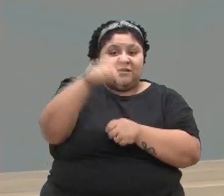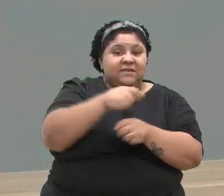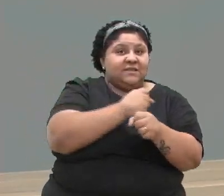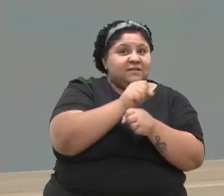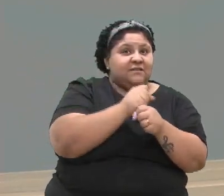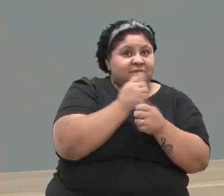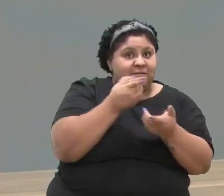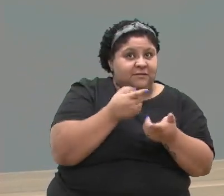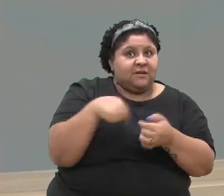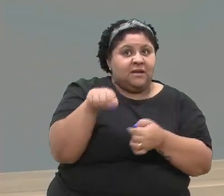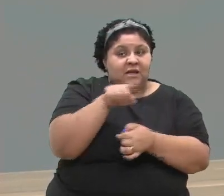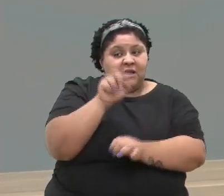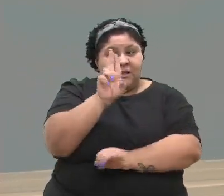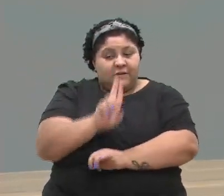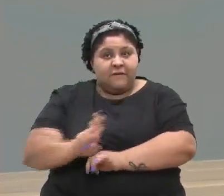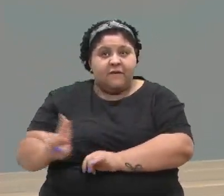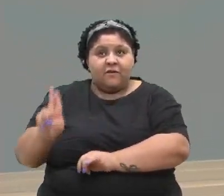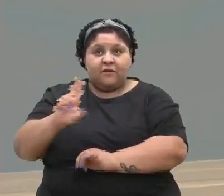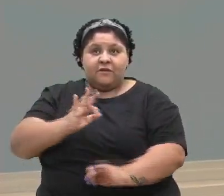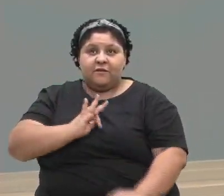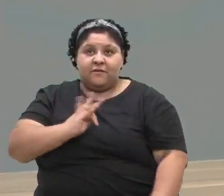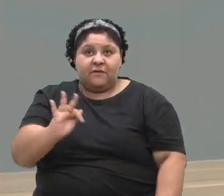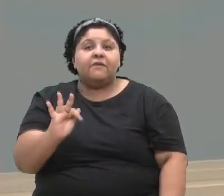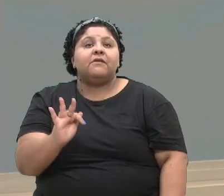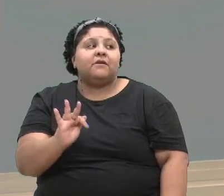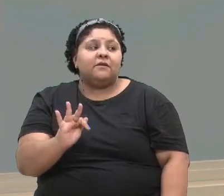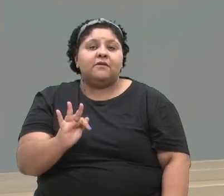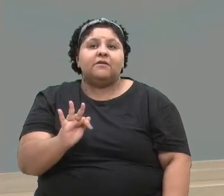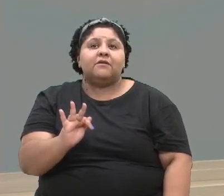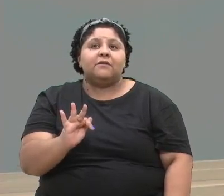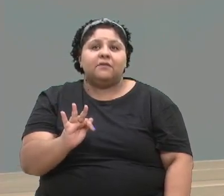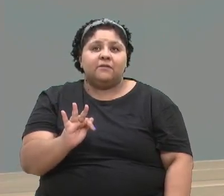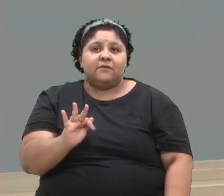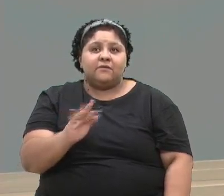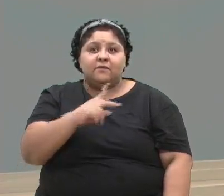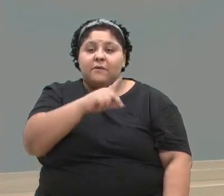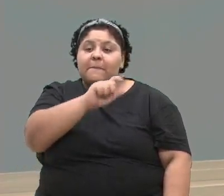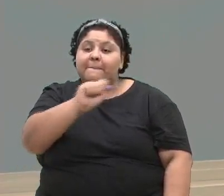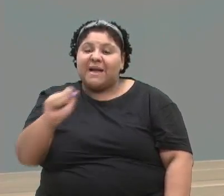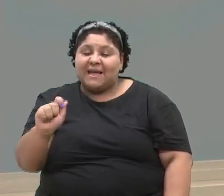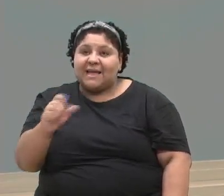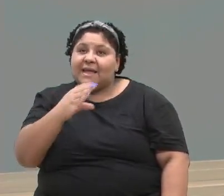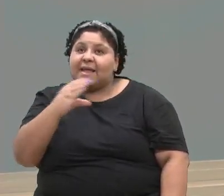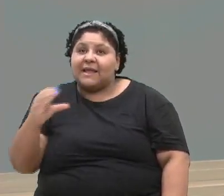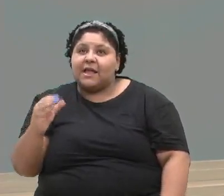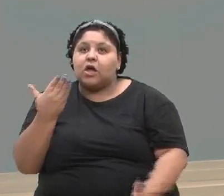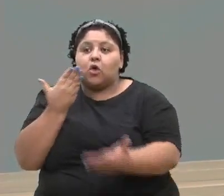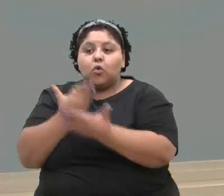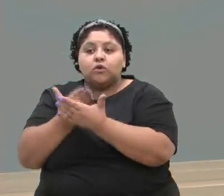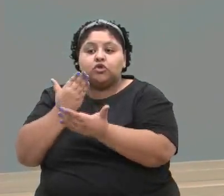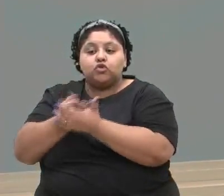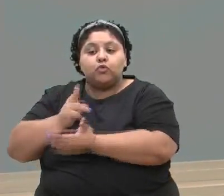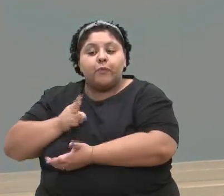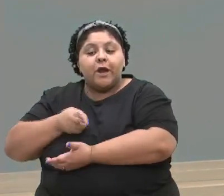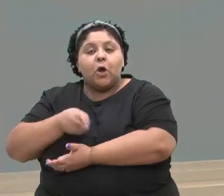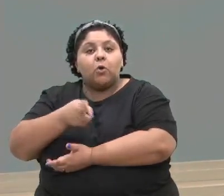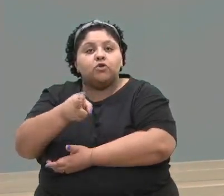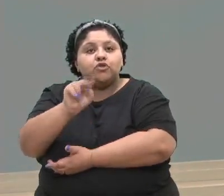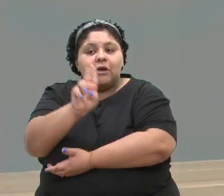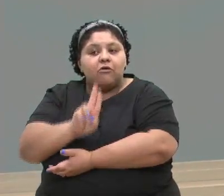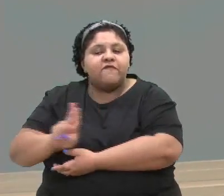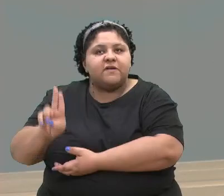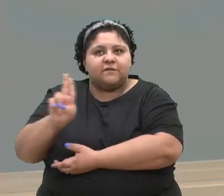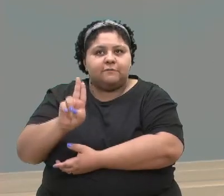A nossa Universidade Federal está no PAC, um estudo para andamento dessa